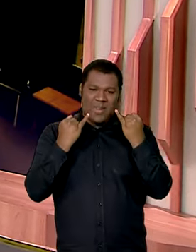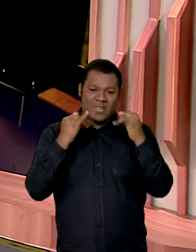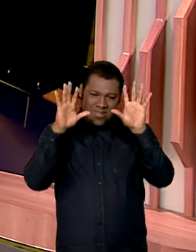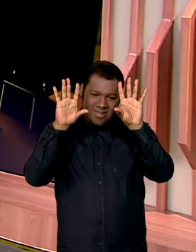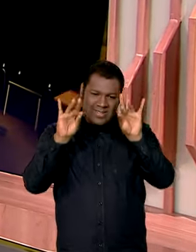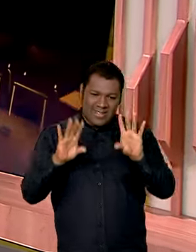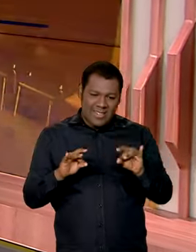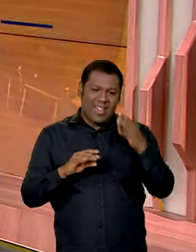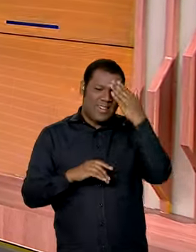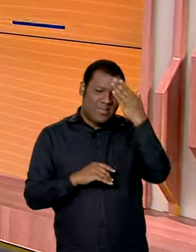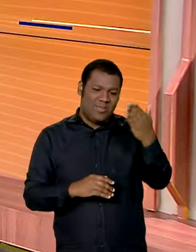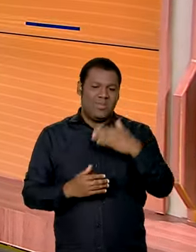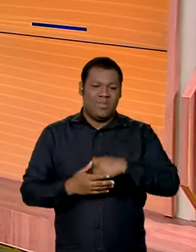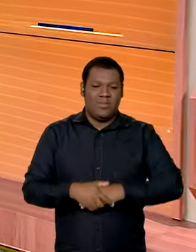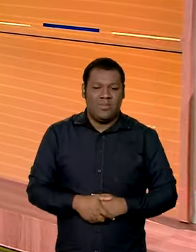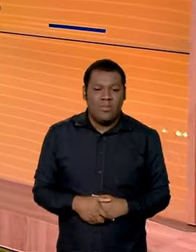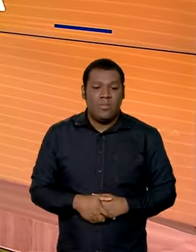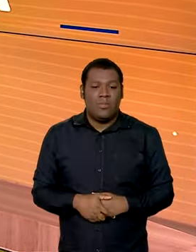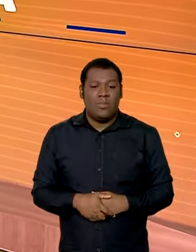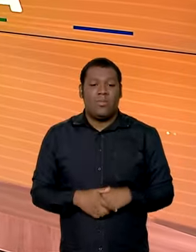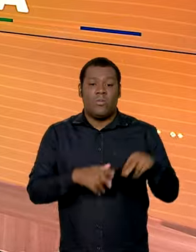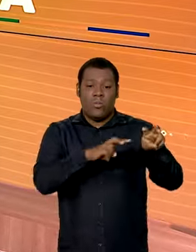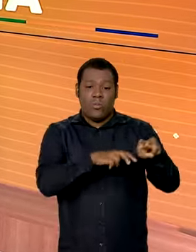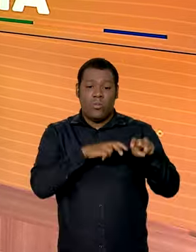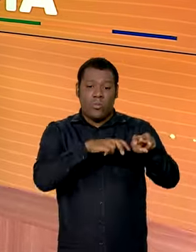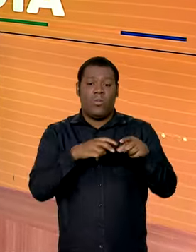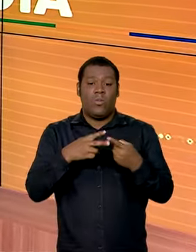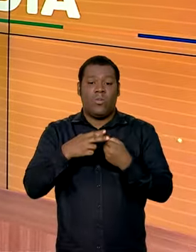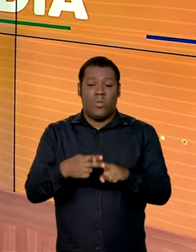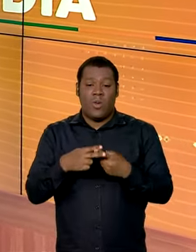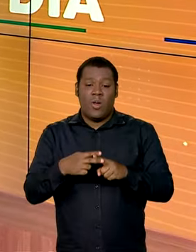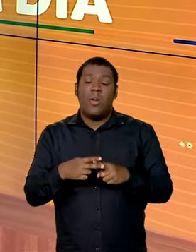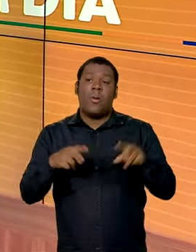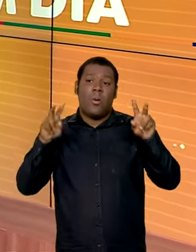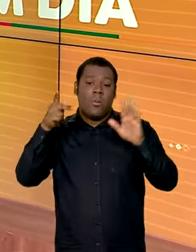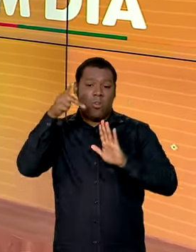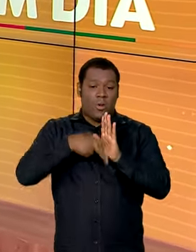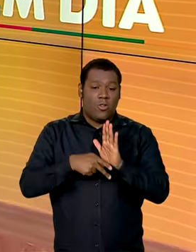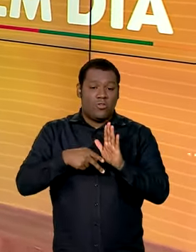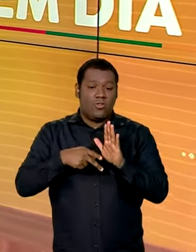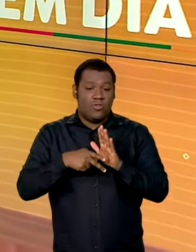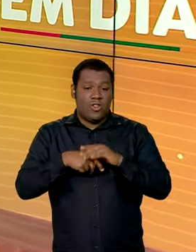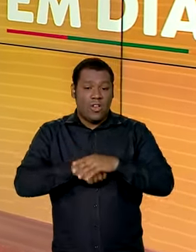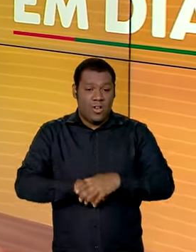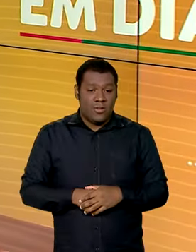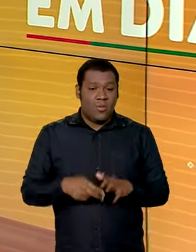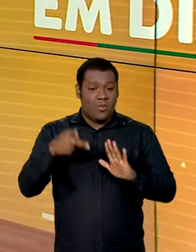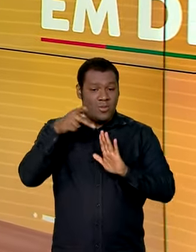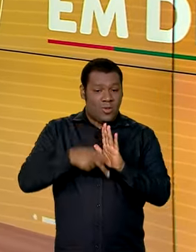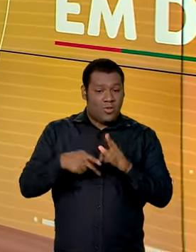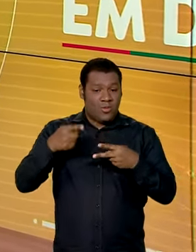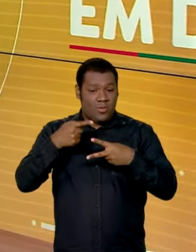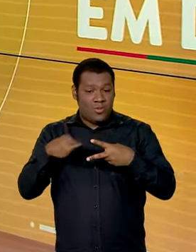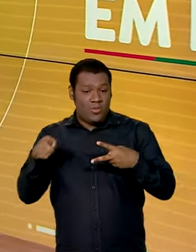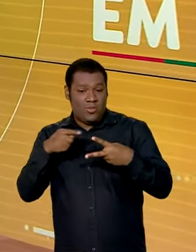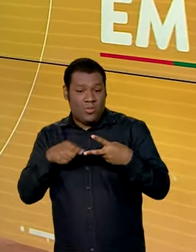você. Reforma agrária. O programa Terra da Gente, lançado há 2 semanas pelo governo federal, já está